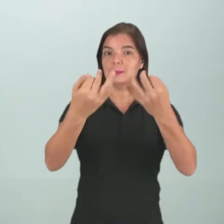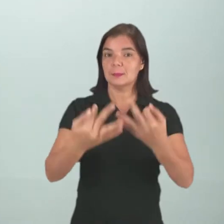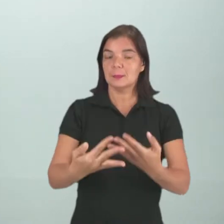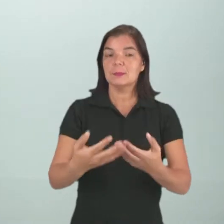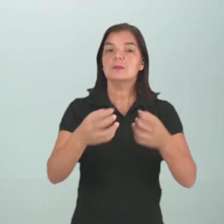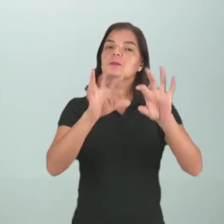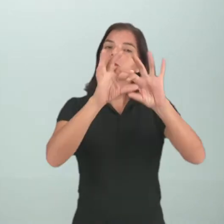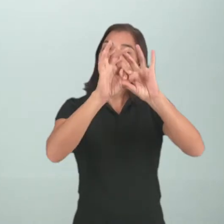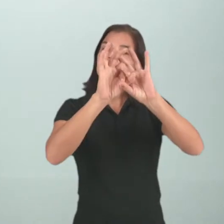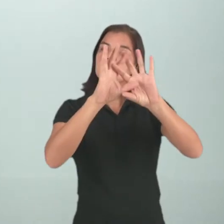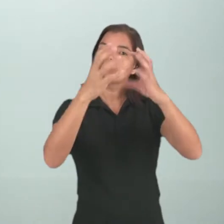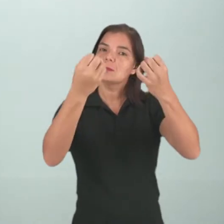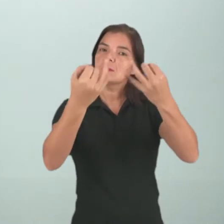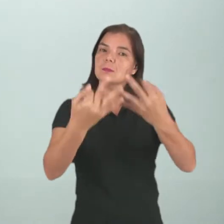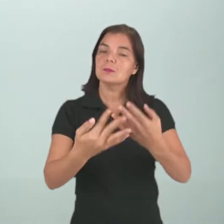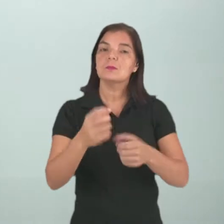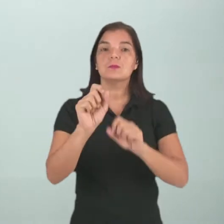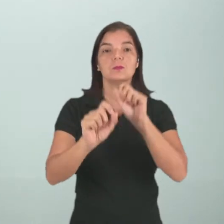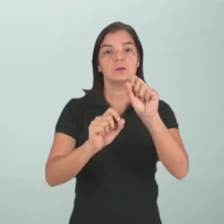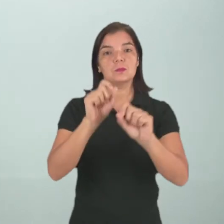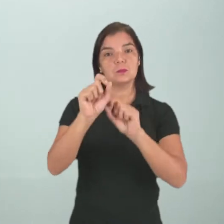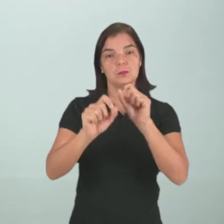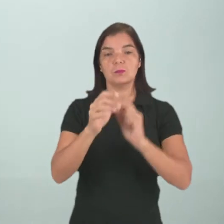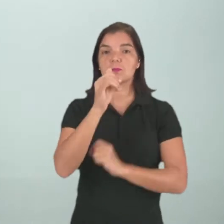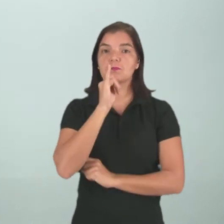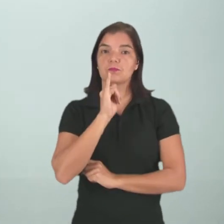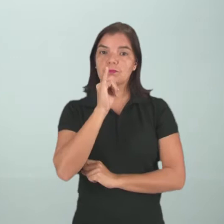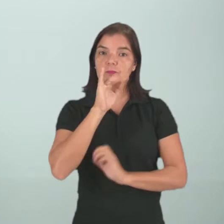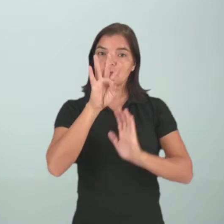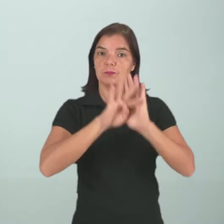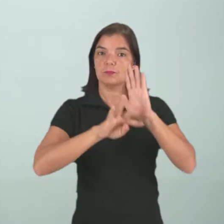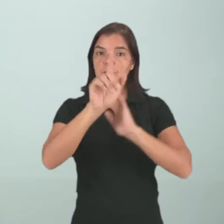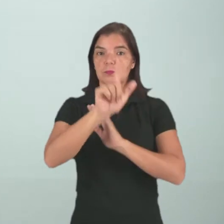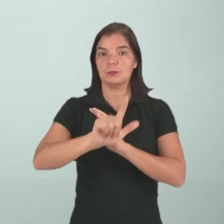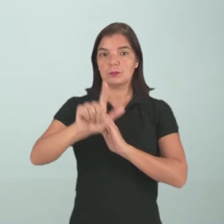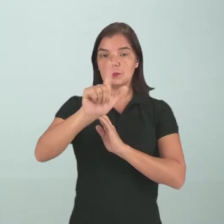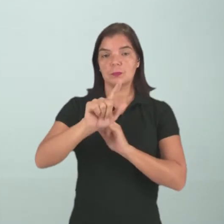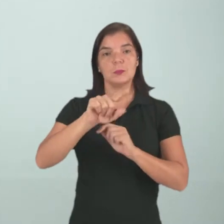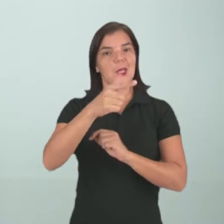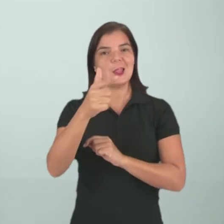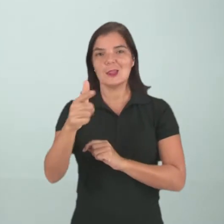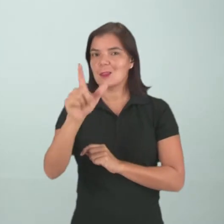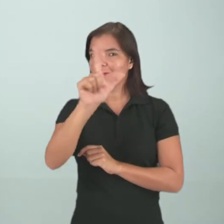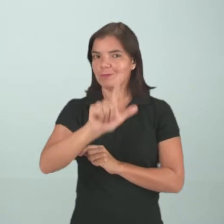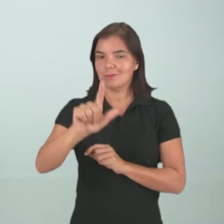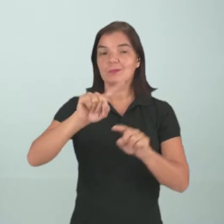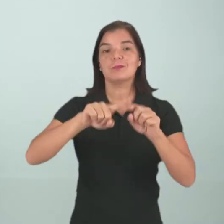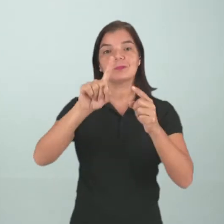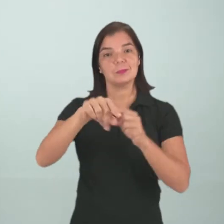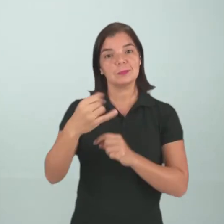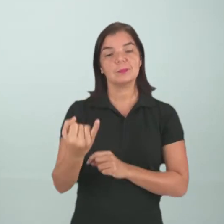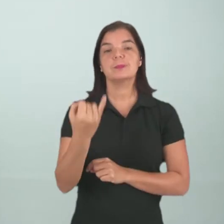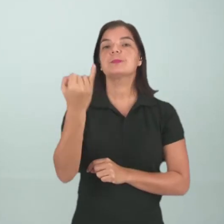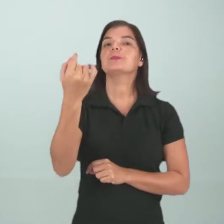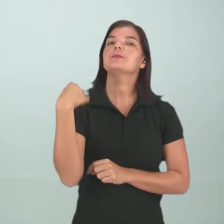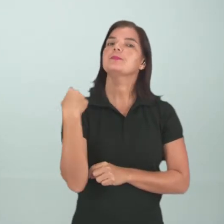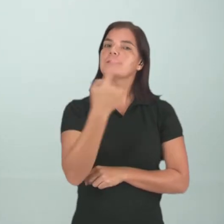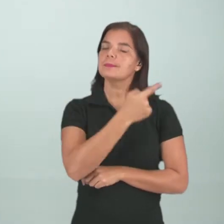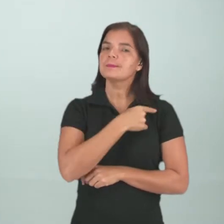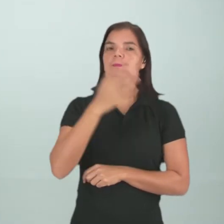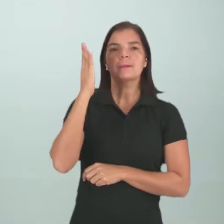essa conceituação e definição e exemplos de texto literário e não literário, é importante que a